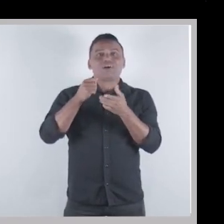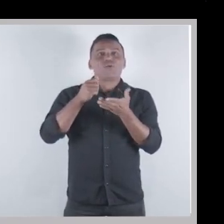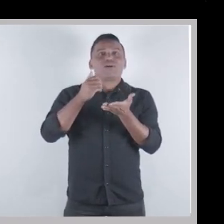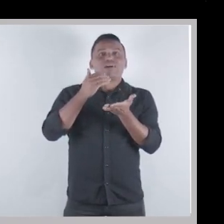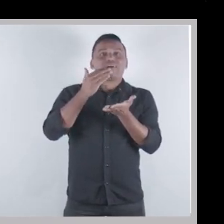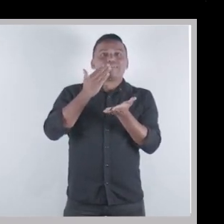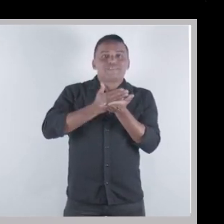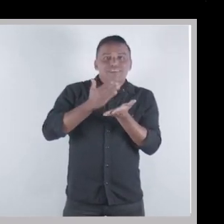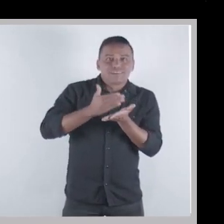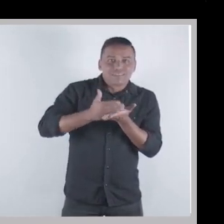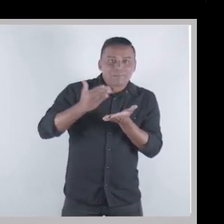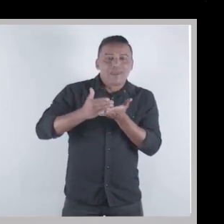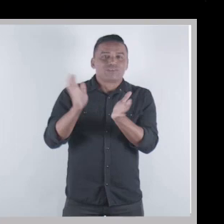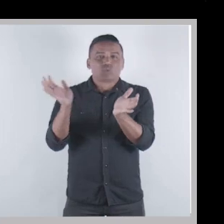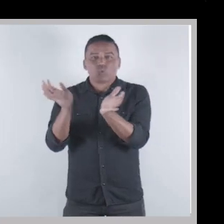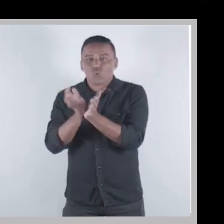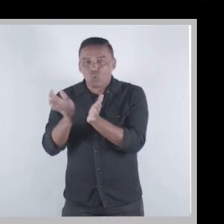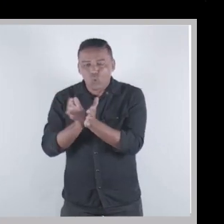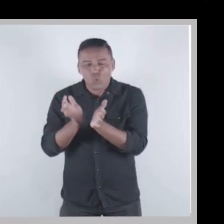eu e a Tuia